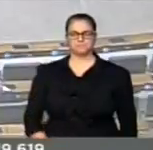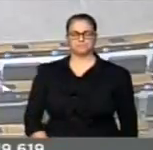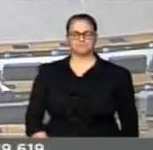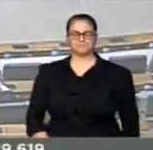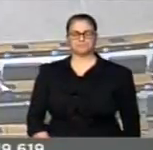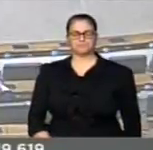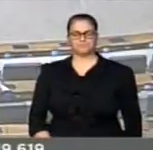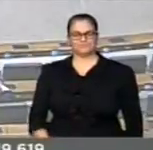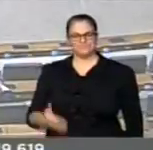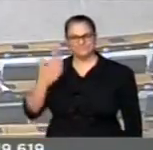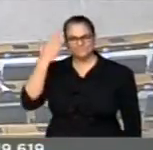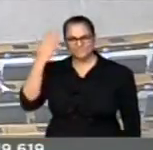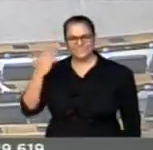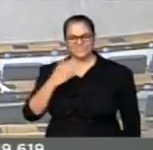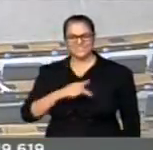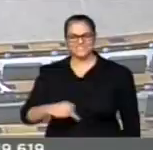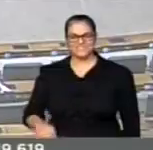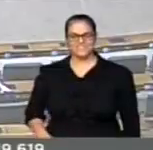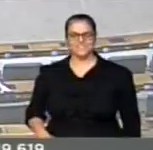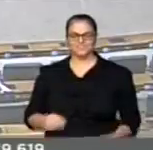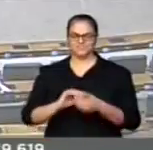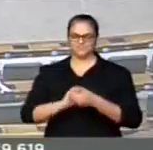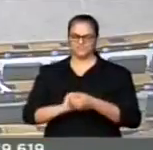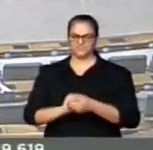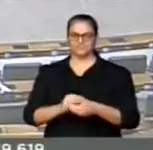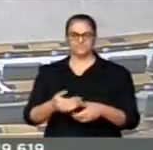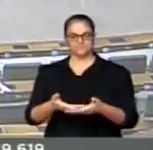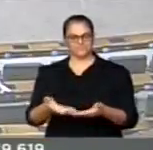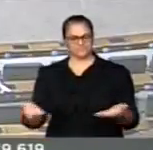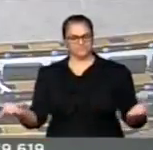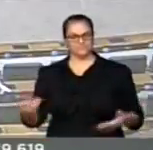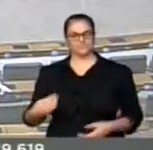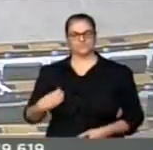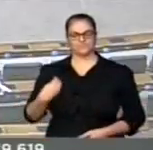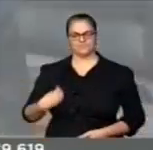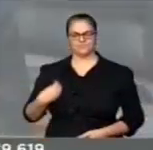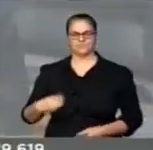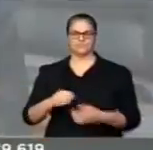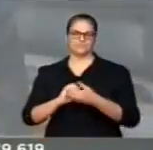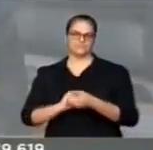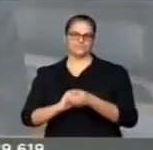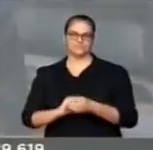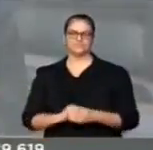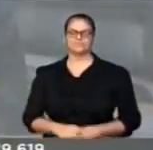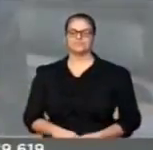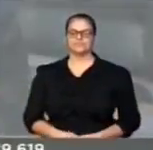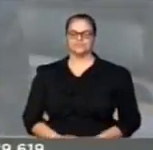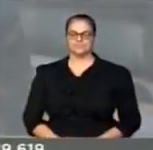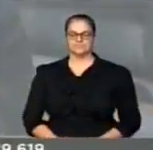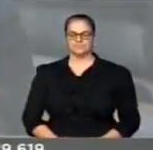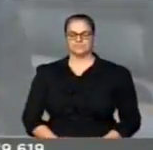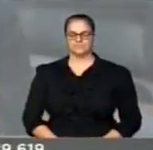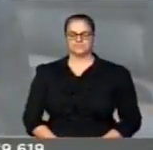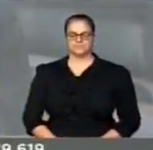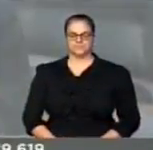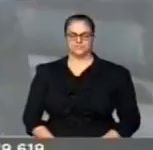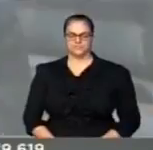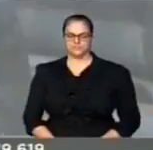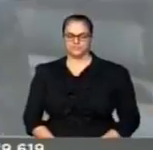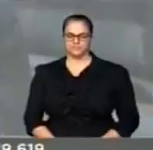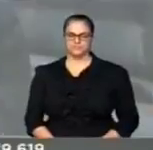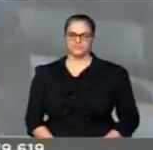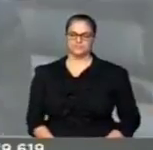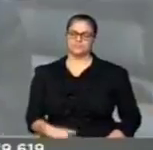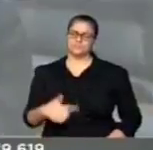cumprimento a todos os parlamentares, colegas do PMDB e ao grande partido do Movimento Democrático Brasileiro, eu não posso aqui deixar